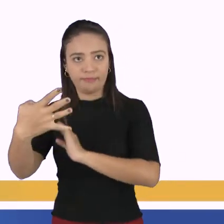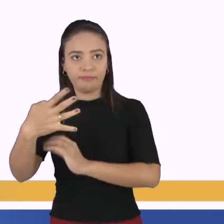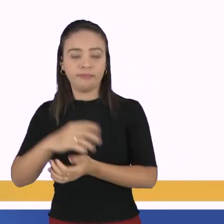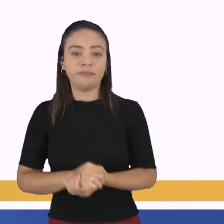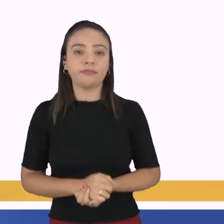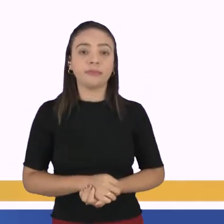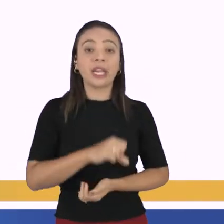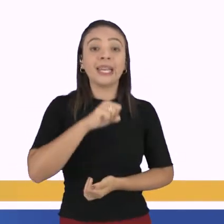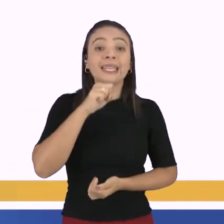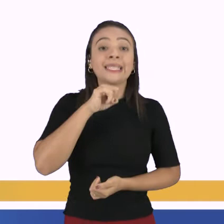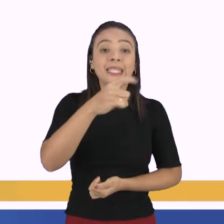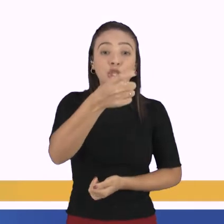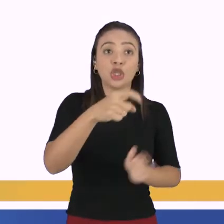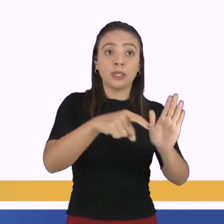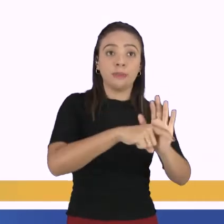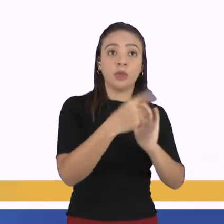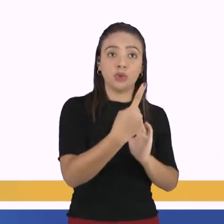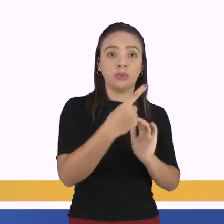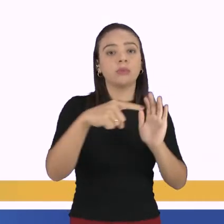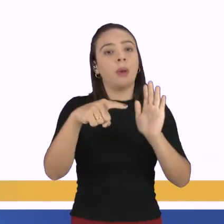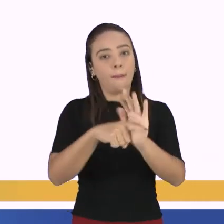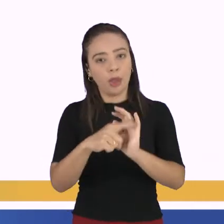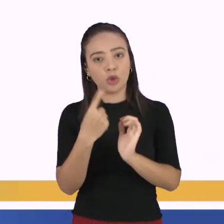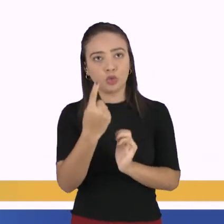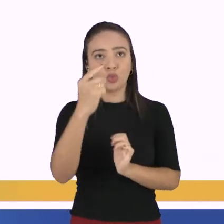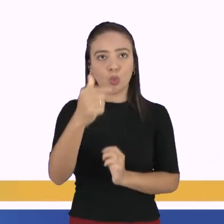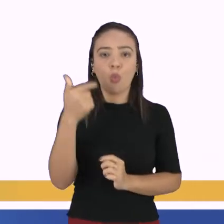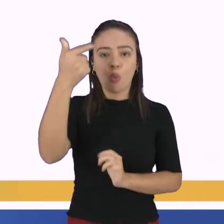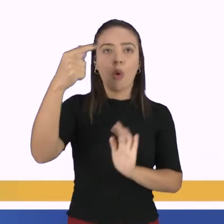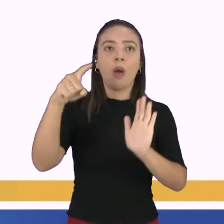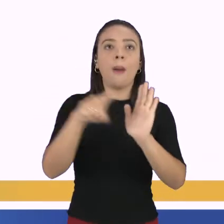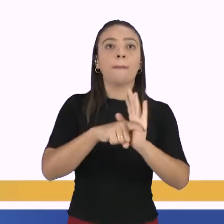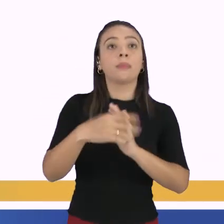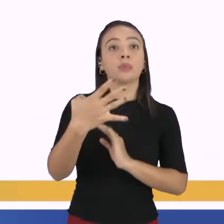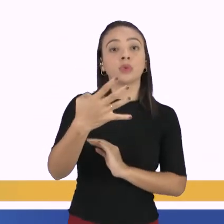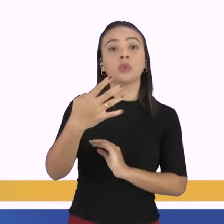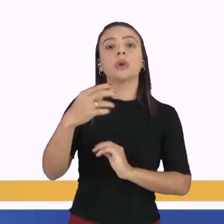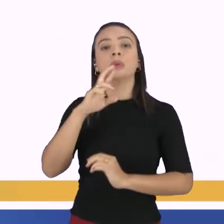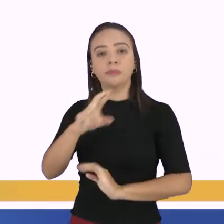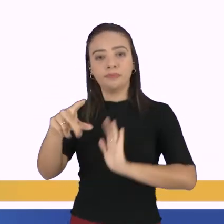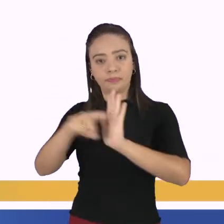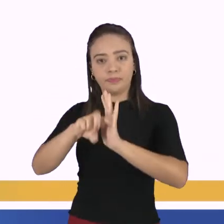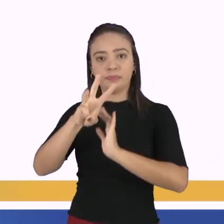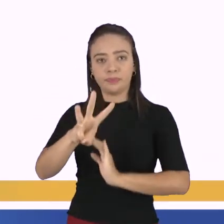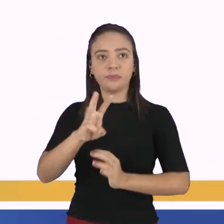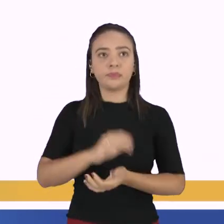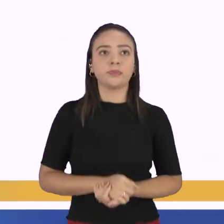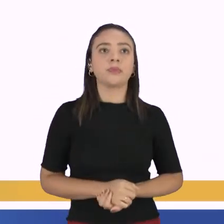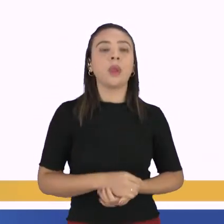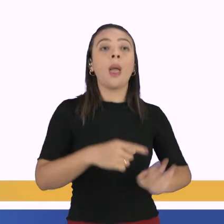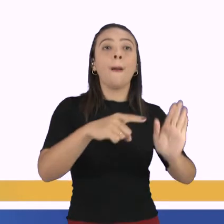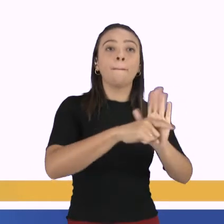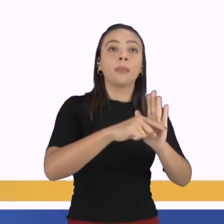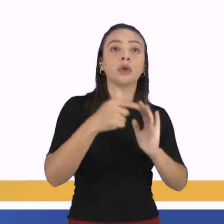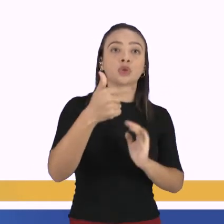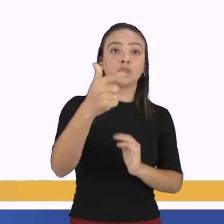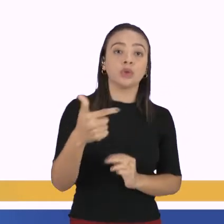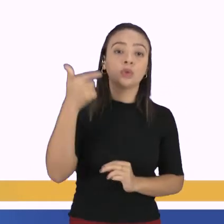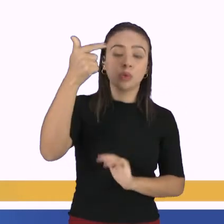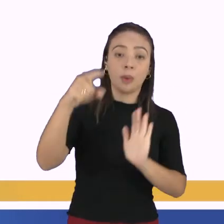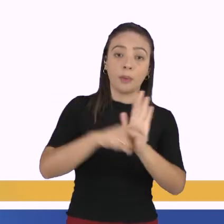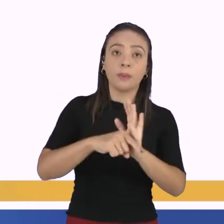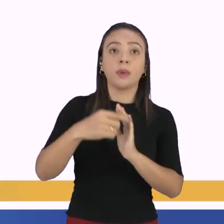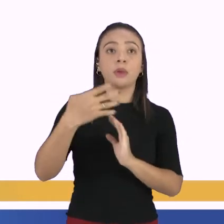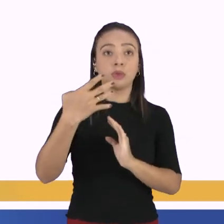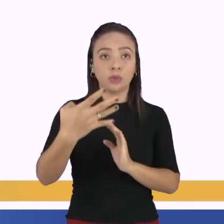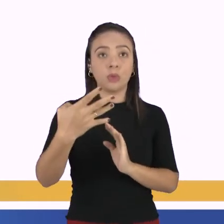Para x igual a menos 1, menos 1 ao quadrado menos 4, né, que dá 1, menos 4, menos 3. Menos 2 ao quadrado, 4,